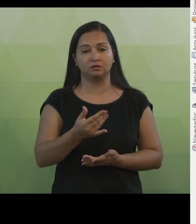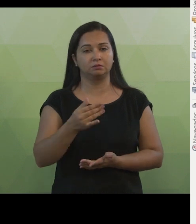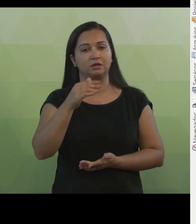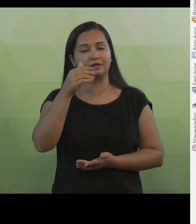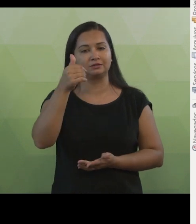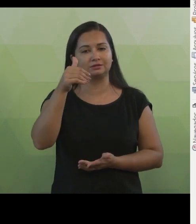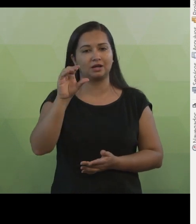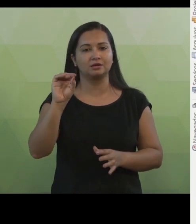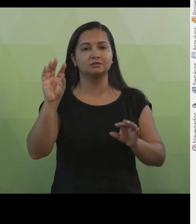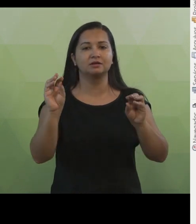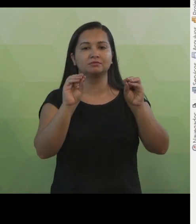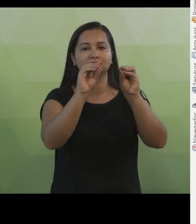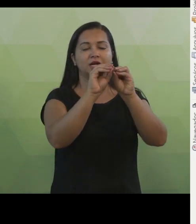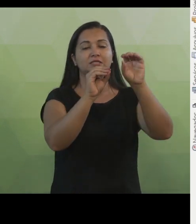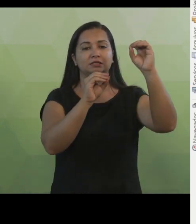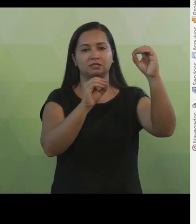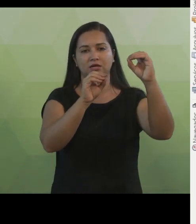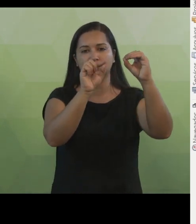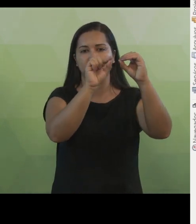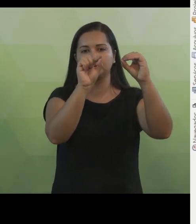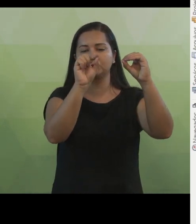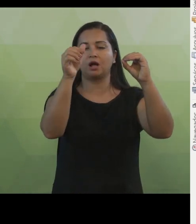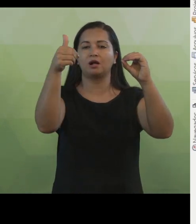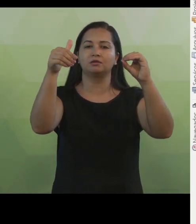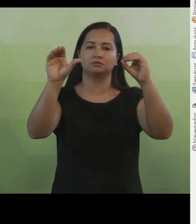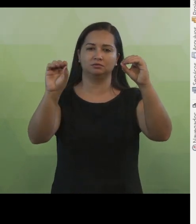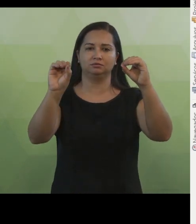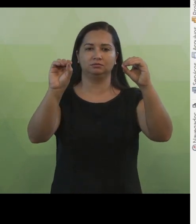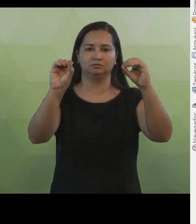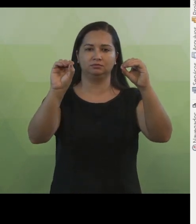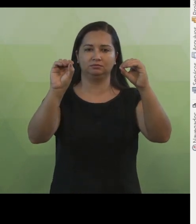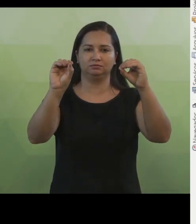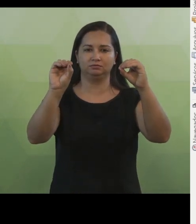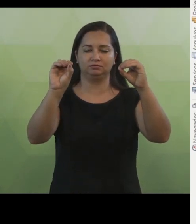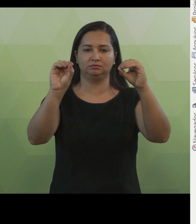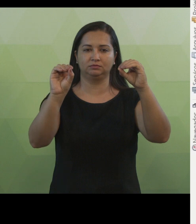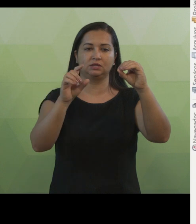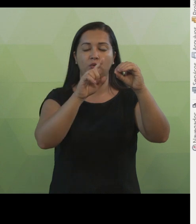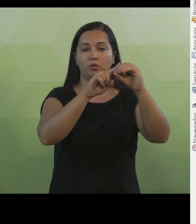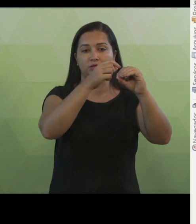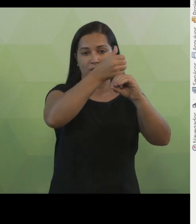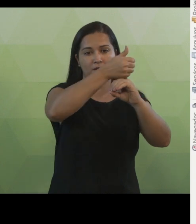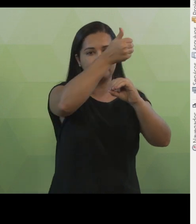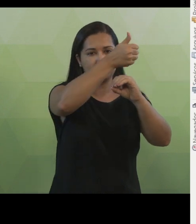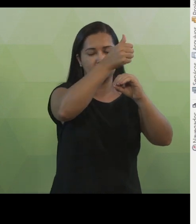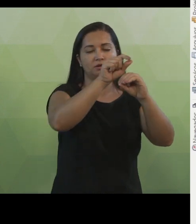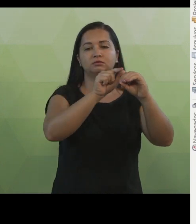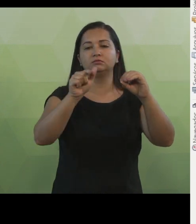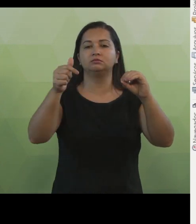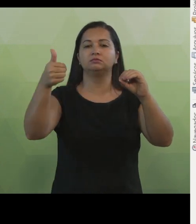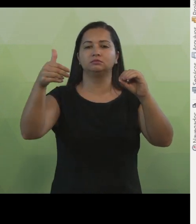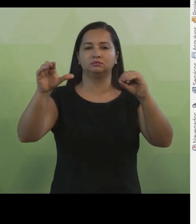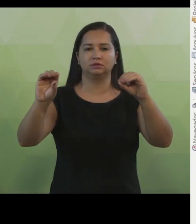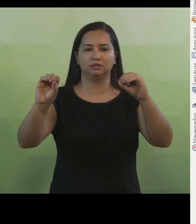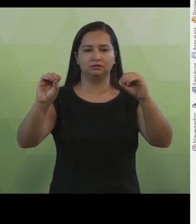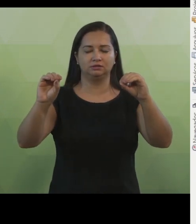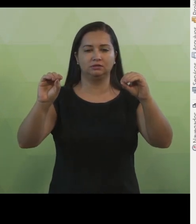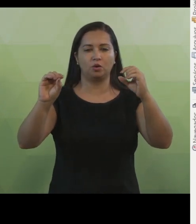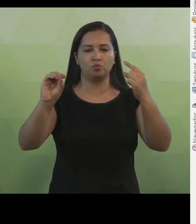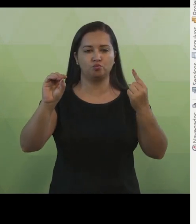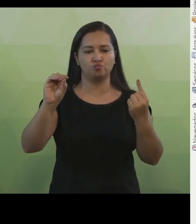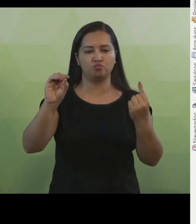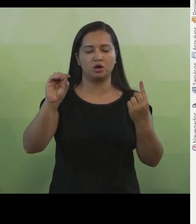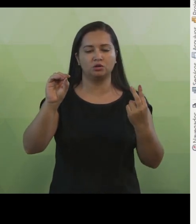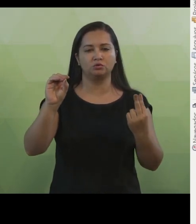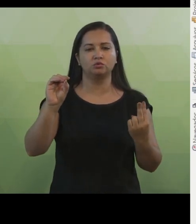Para eu acessar qualquer uma dessas posições, eu tenho que fazer indexação. Então, vamos supor que eu quero armazenar o valor 10 na primeira